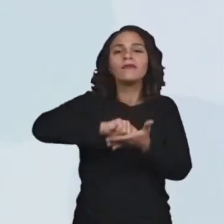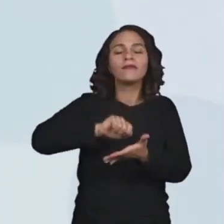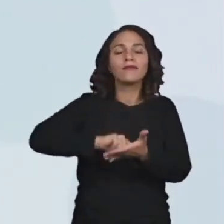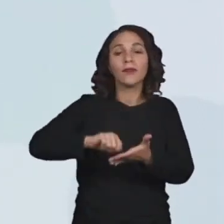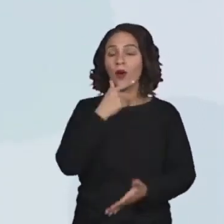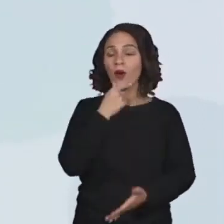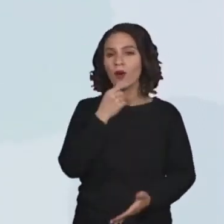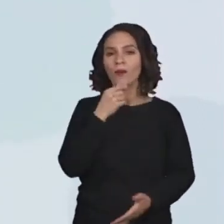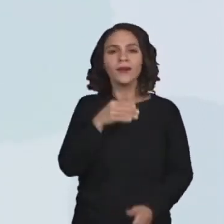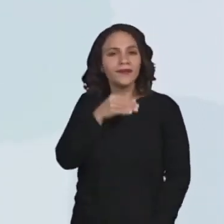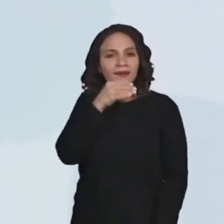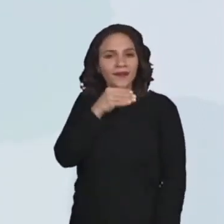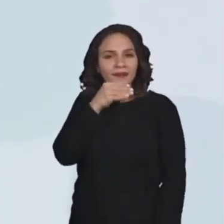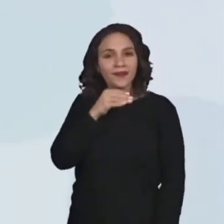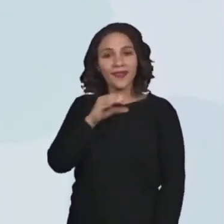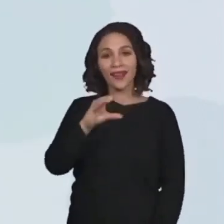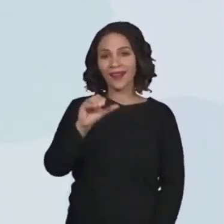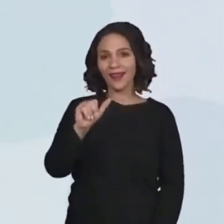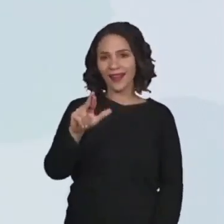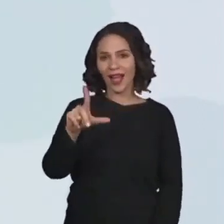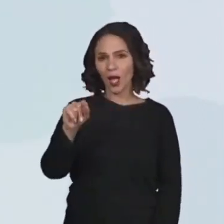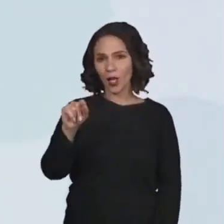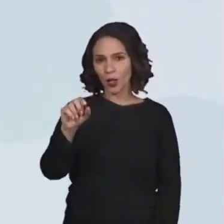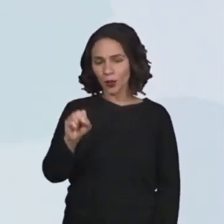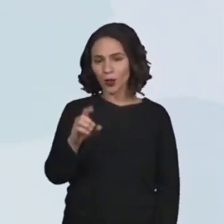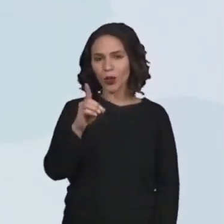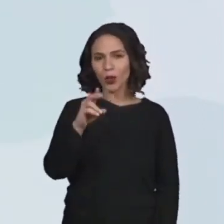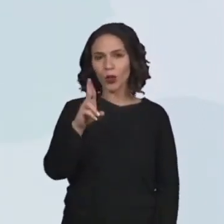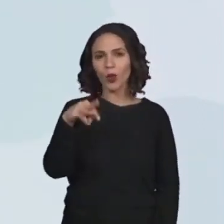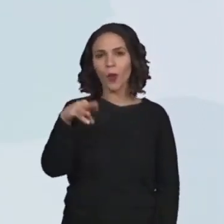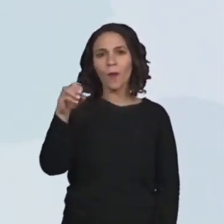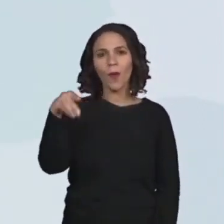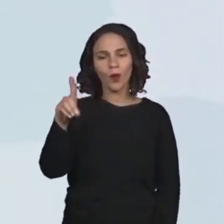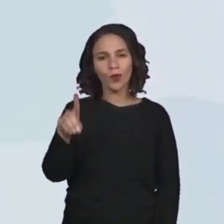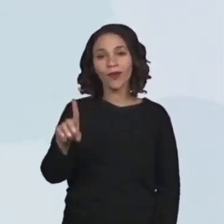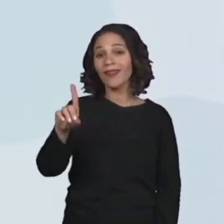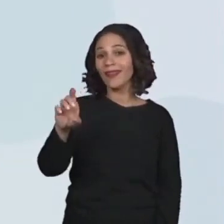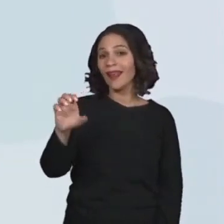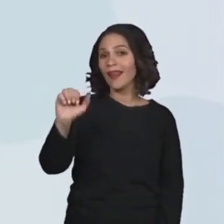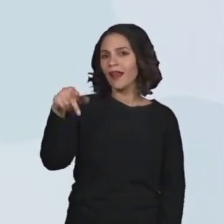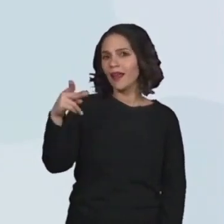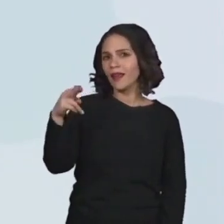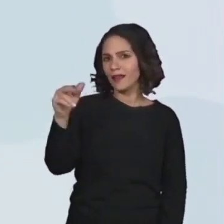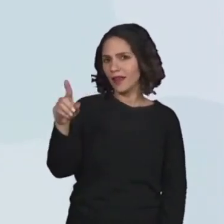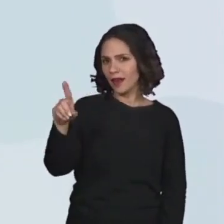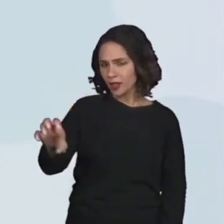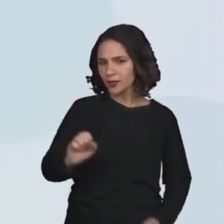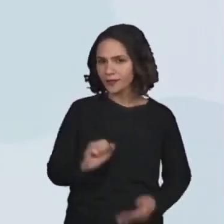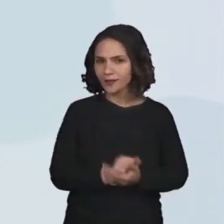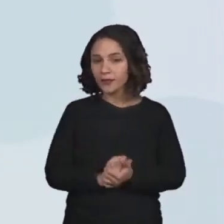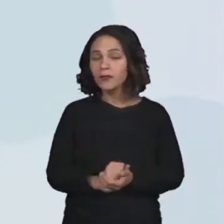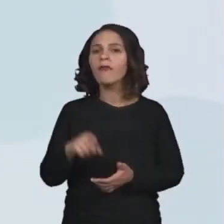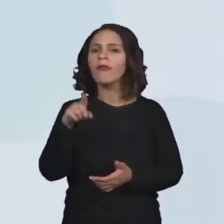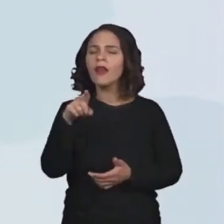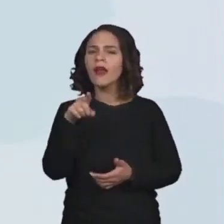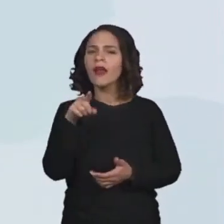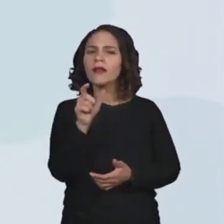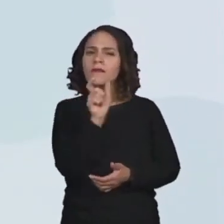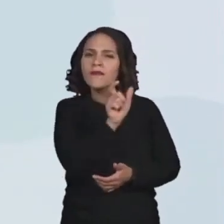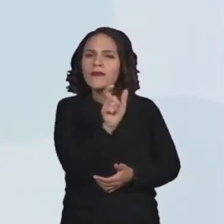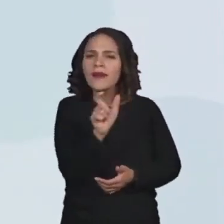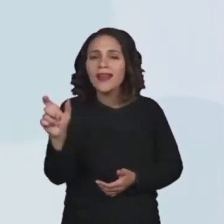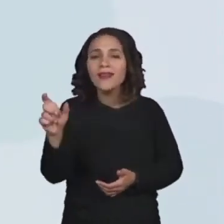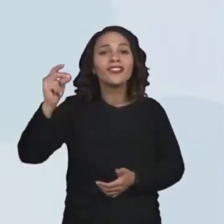Andrade. Temos aqui um exemplo da evolução da língua. Algumas palavras e expressões desse trecho eram